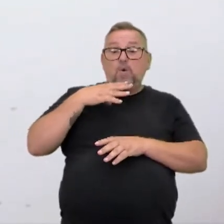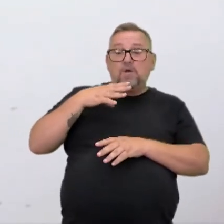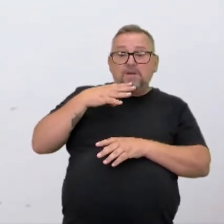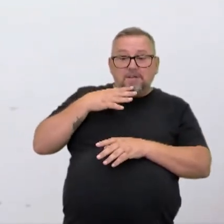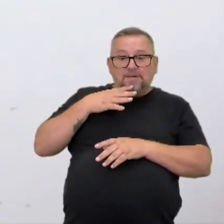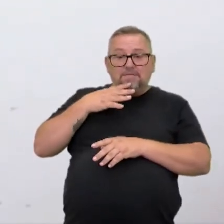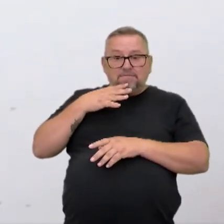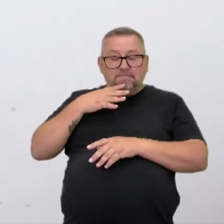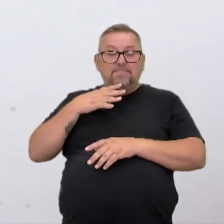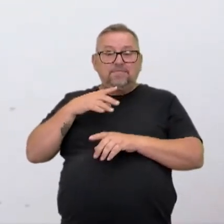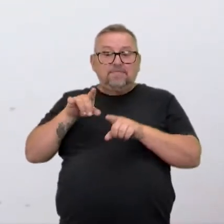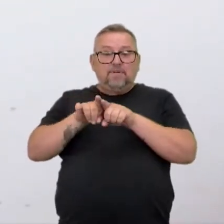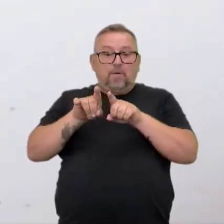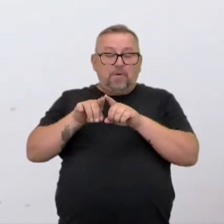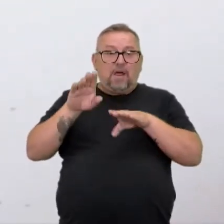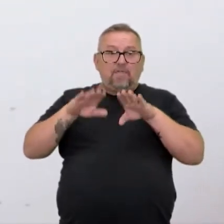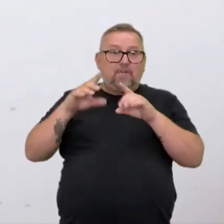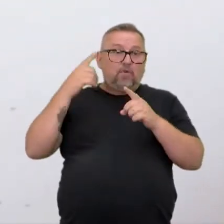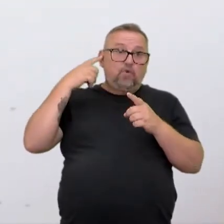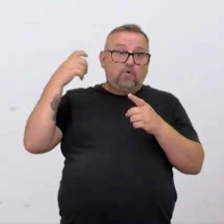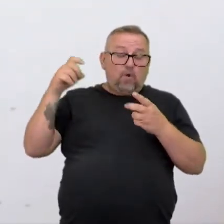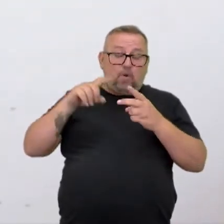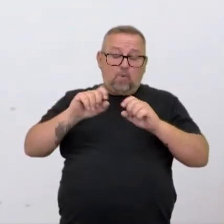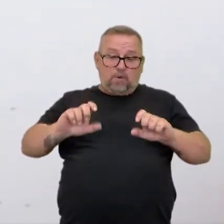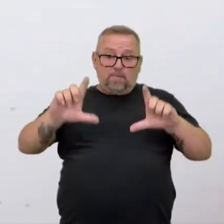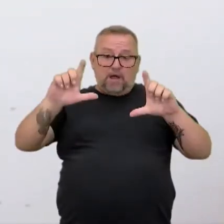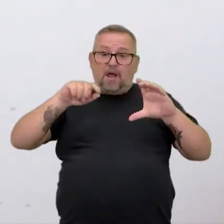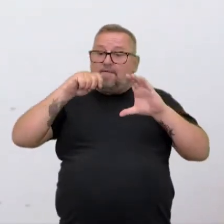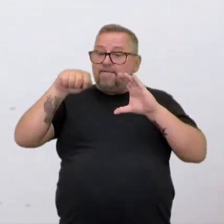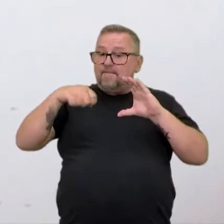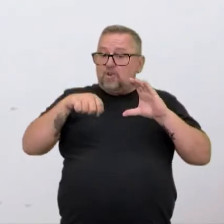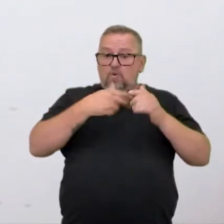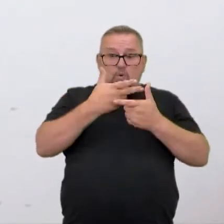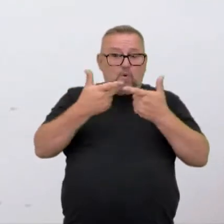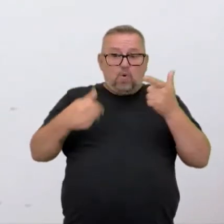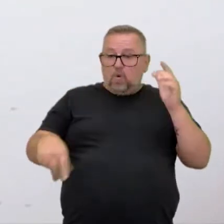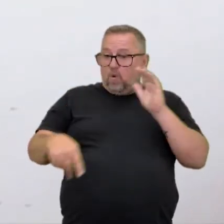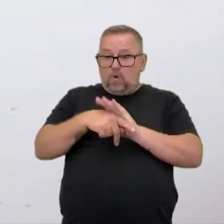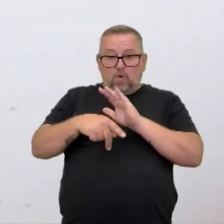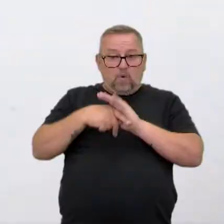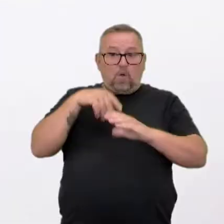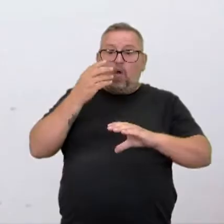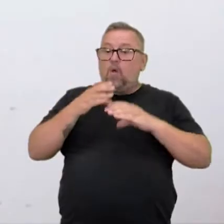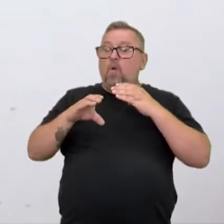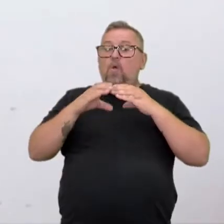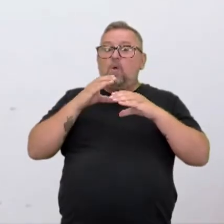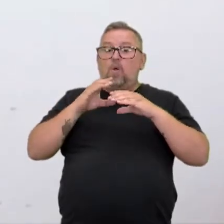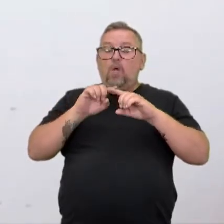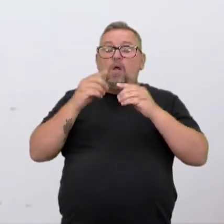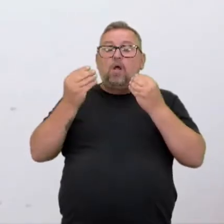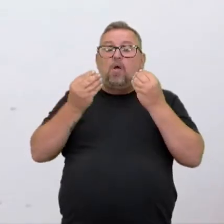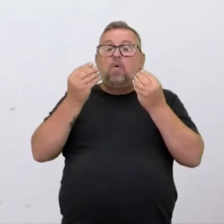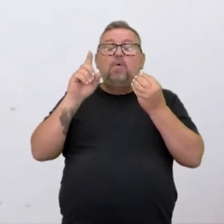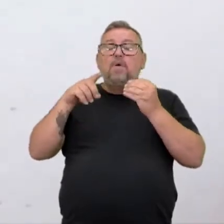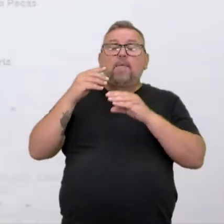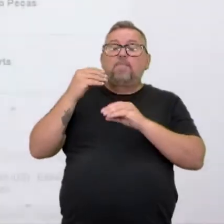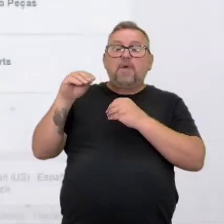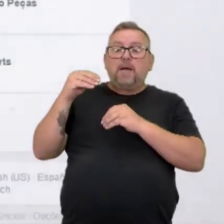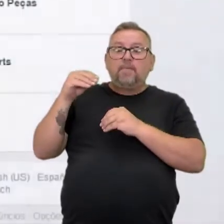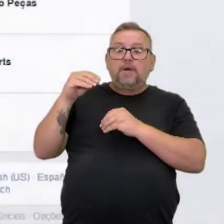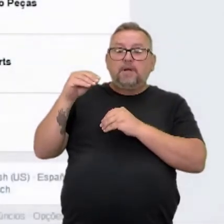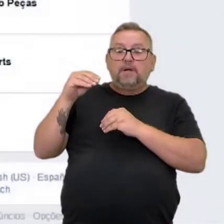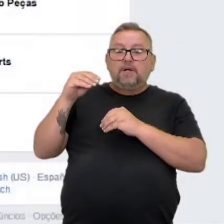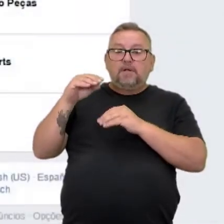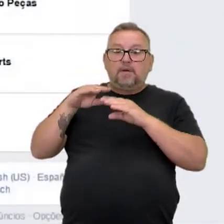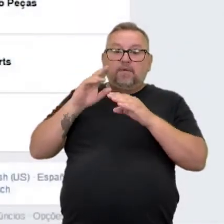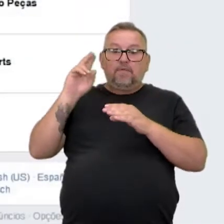empresa através de um som, uma imagem, um vídeo ou qualquer outra forma de comunicação. Como funcionam os memes? Quando a gente